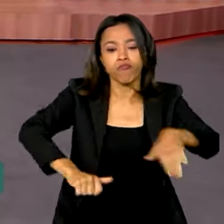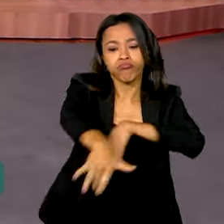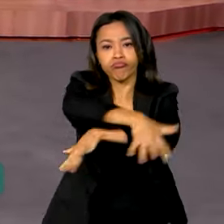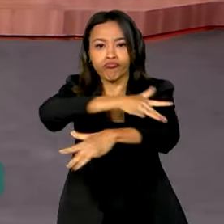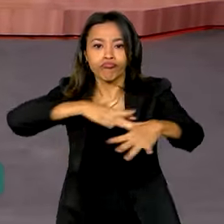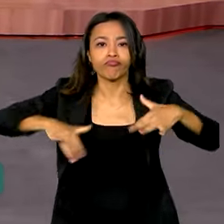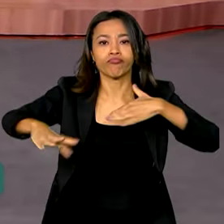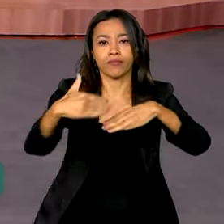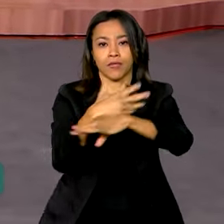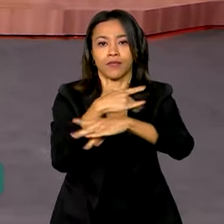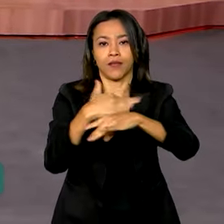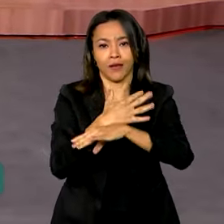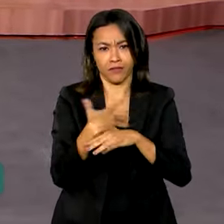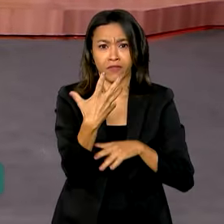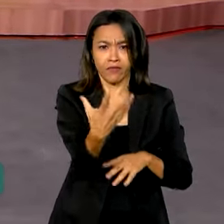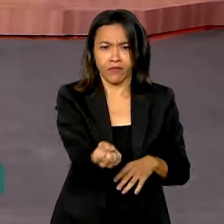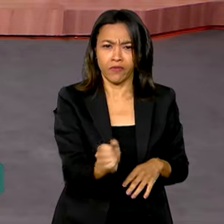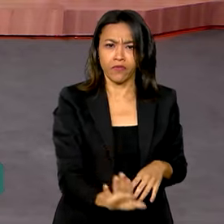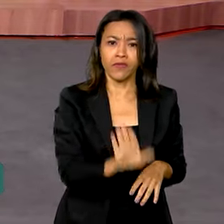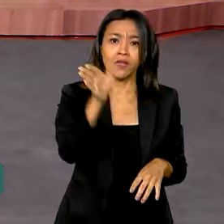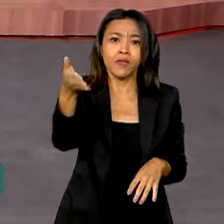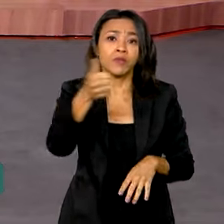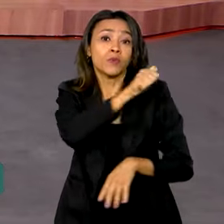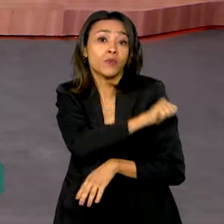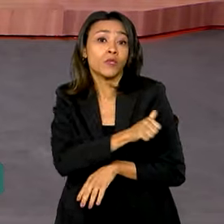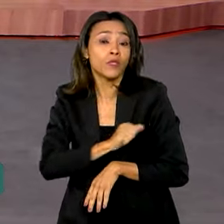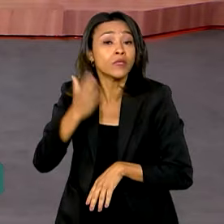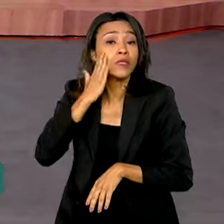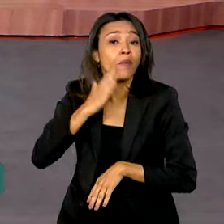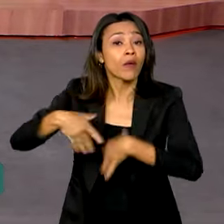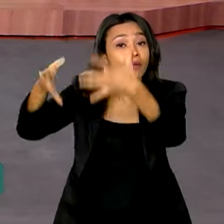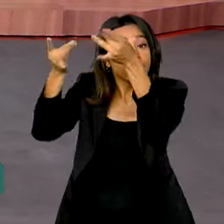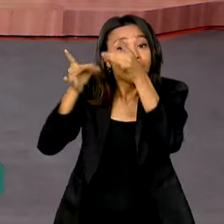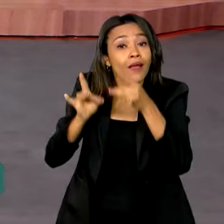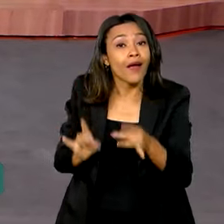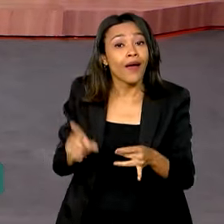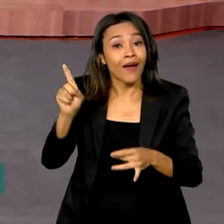mobilidade nas cidades. Vamos então ao Rio de Janeiro saber os detalhes com a nossa